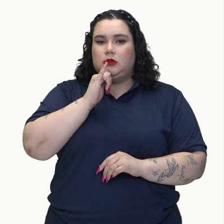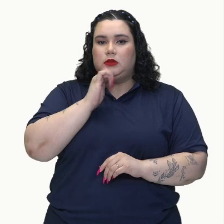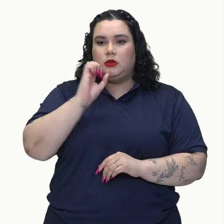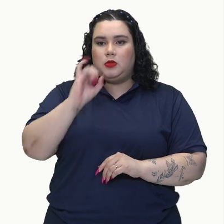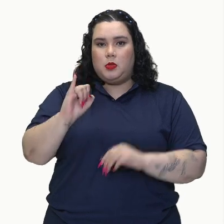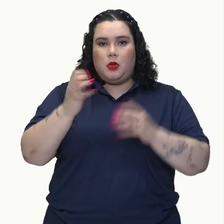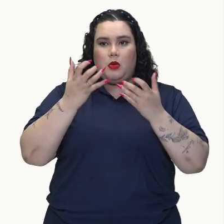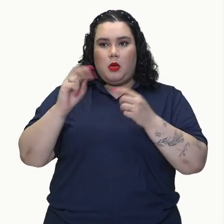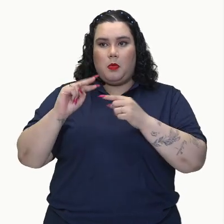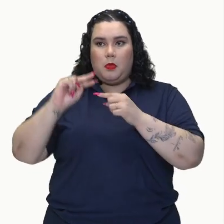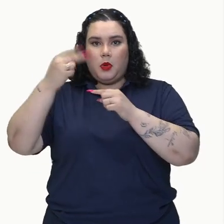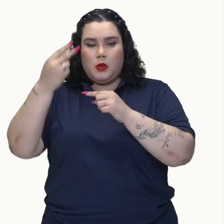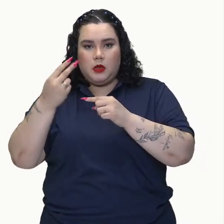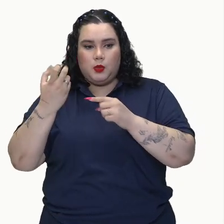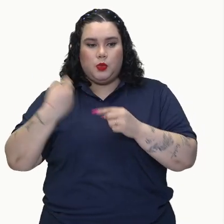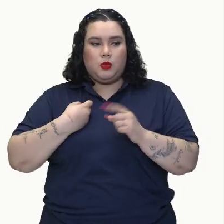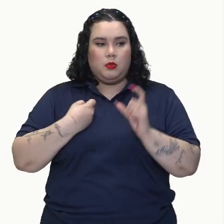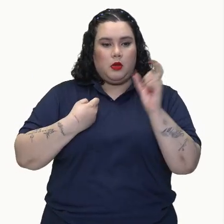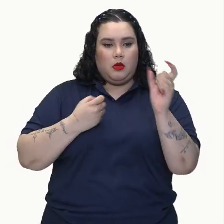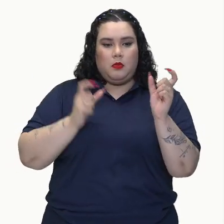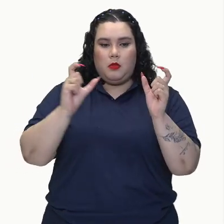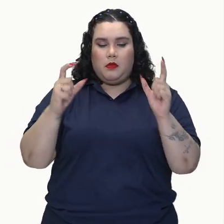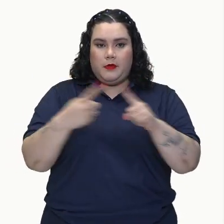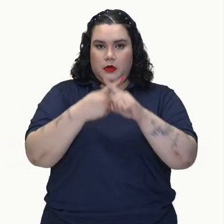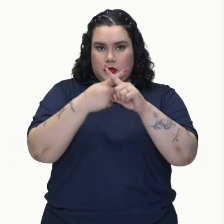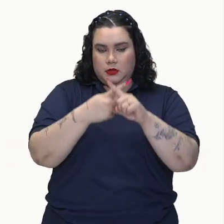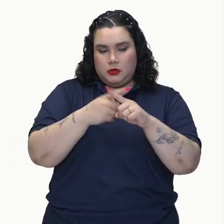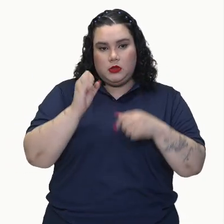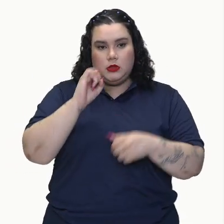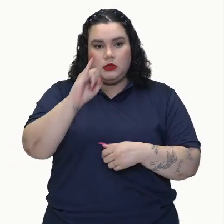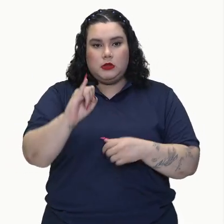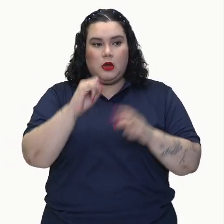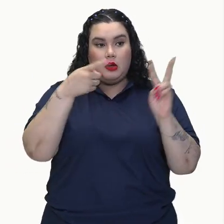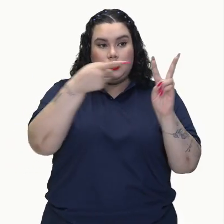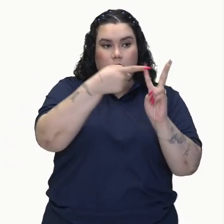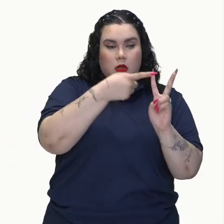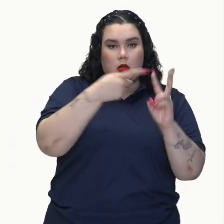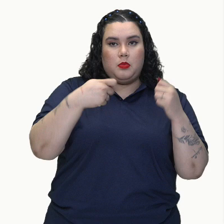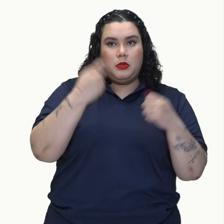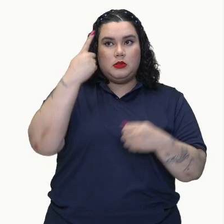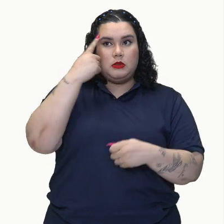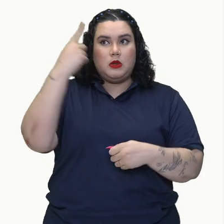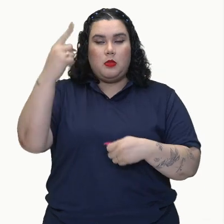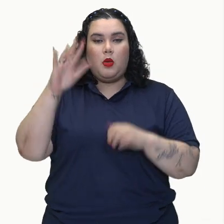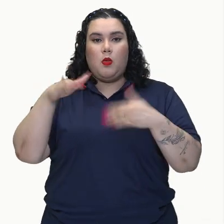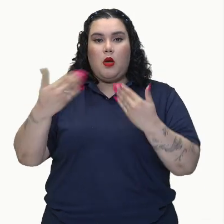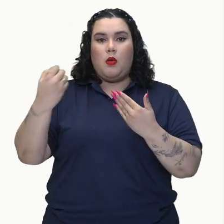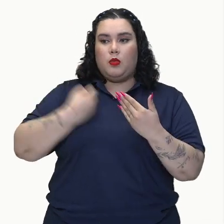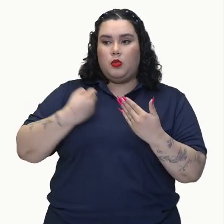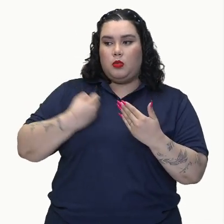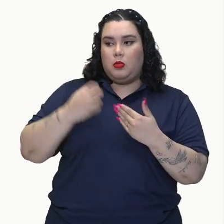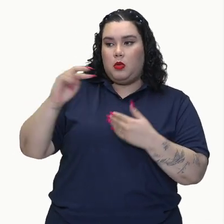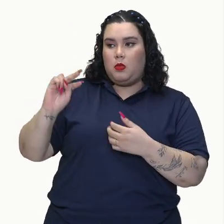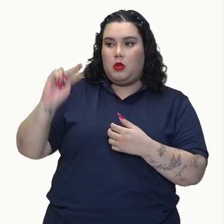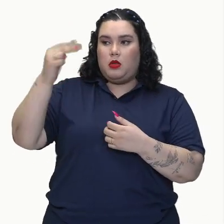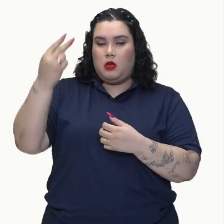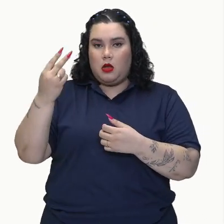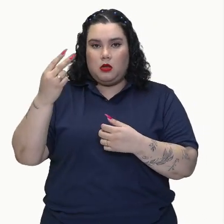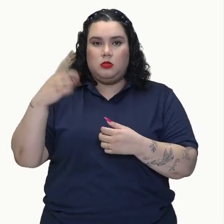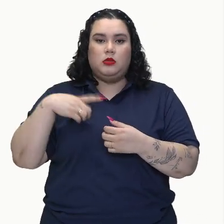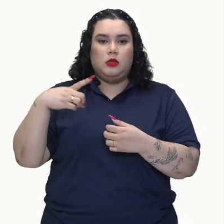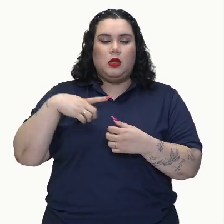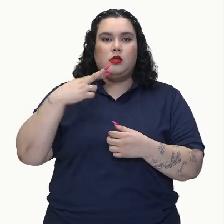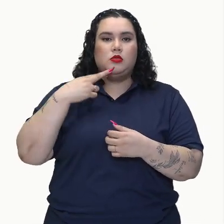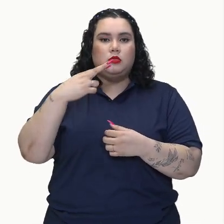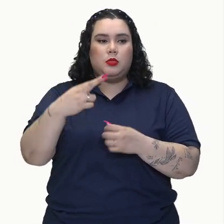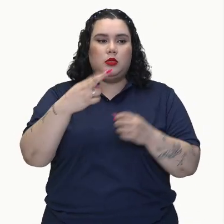o número por ele mesmo. Se eu quero a raiz quadrada, eu tenho que imaginar qual é o número que ao quadrado vai dar o número que está dentro